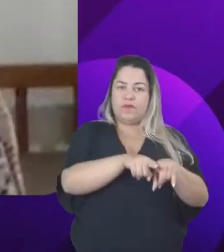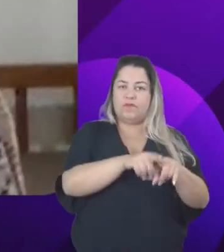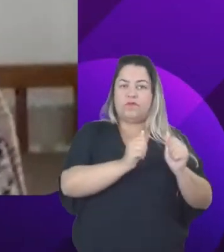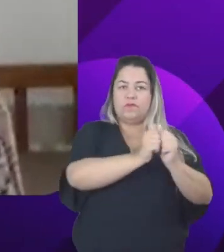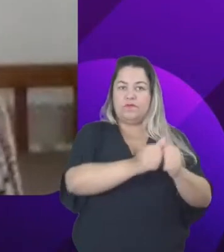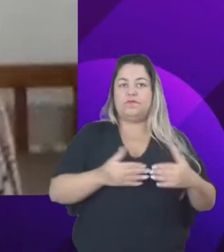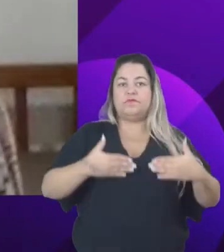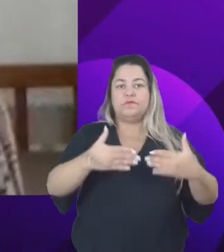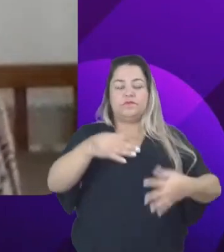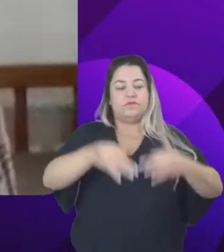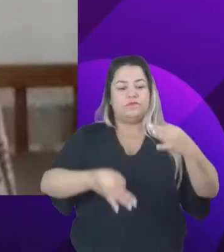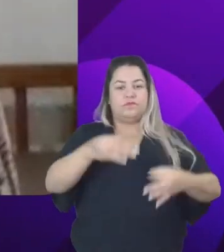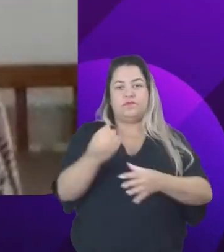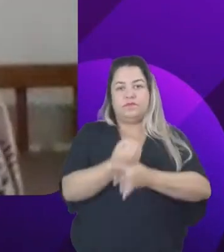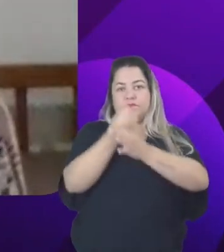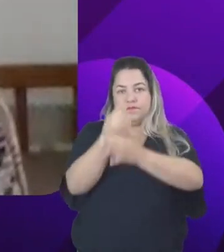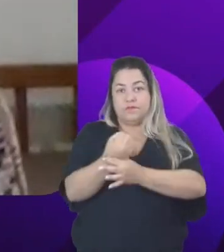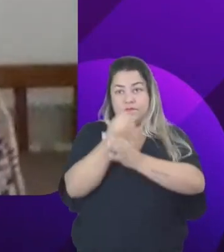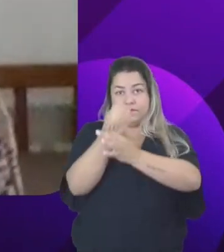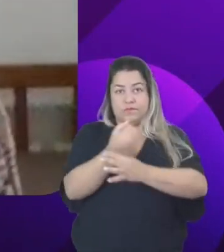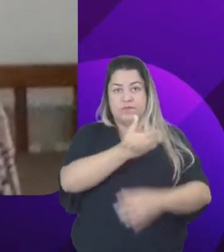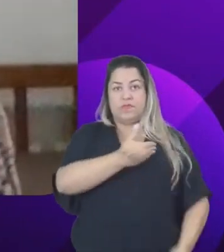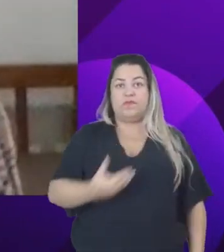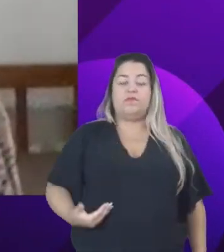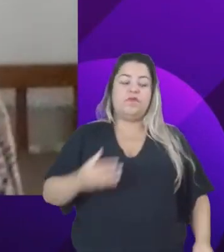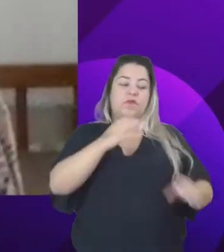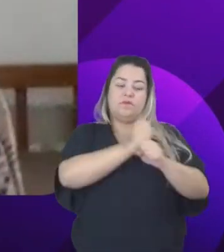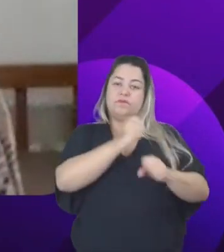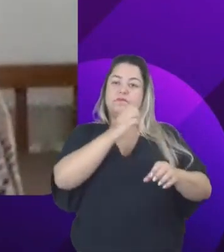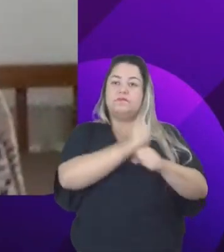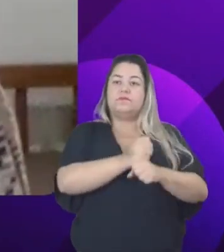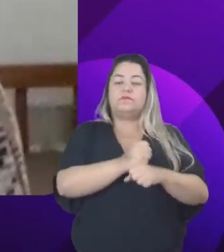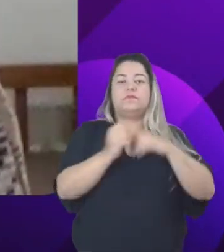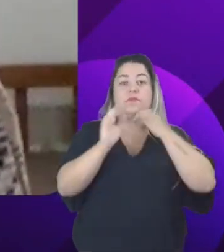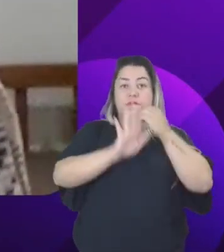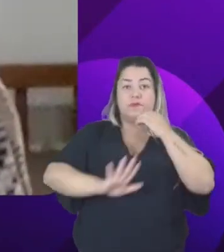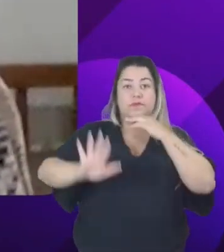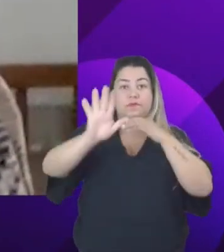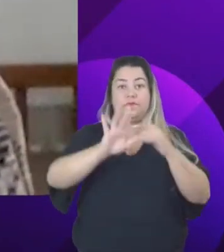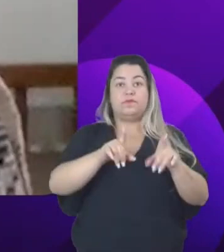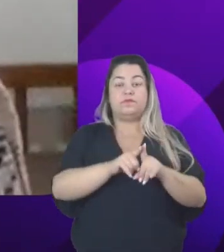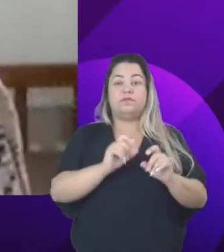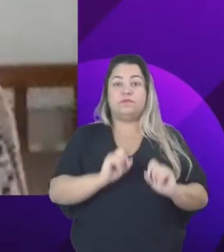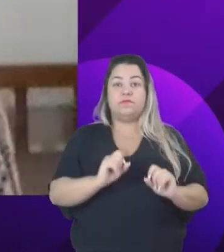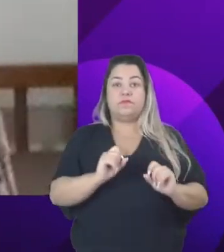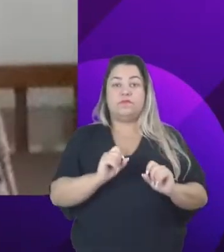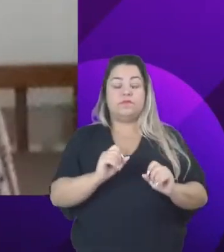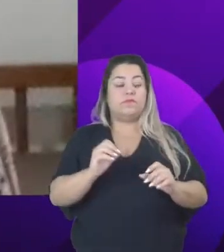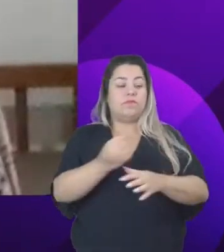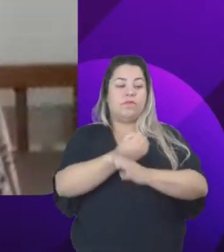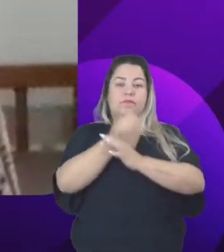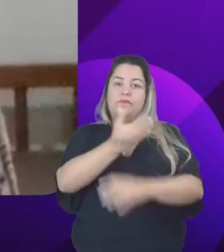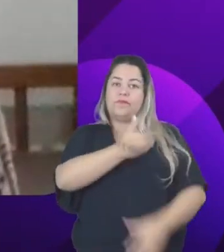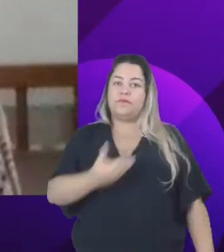o Ministério da Justiça e Segurança Pública, com orçamento do Fundo Nacional de Segurança Pública,